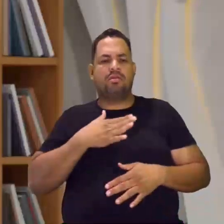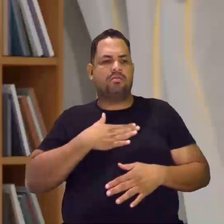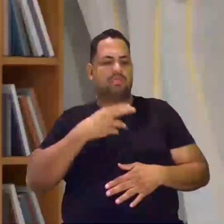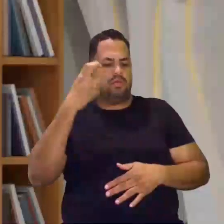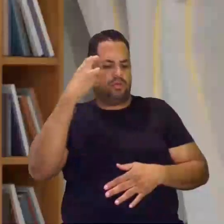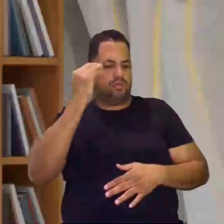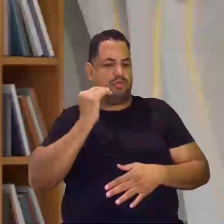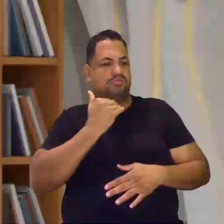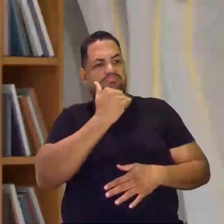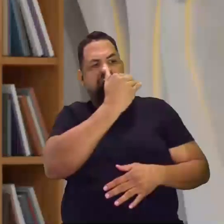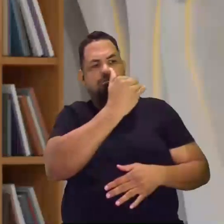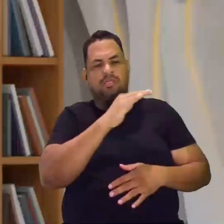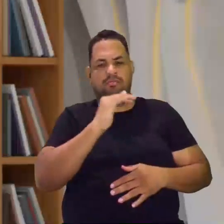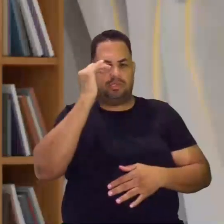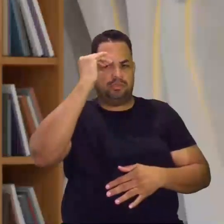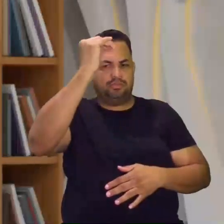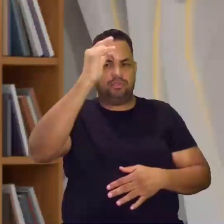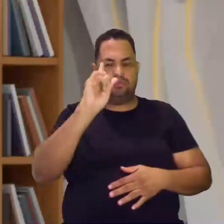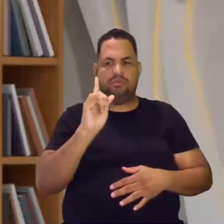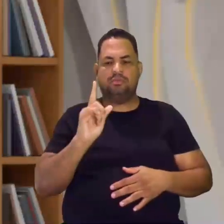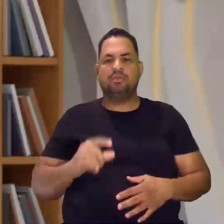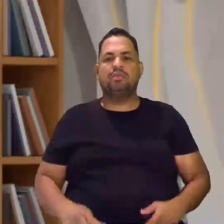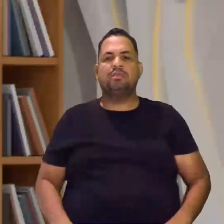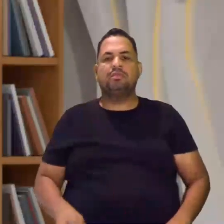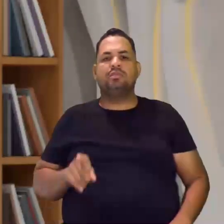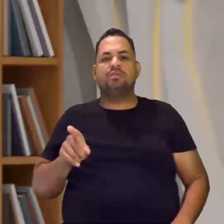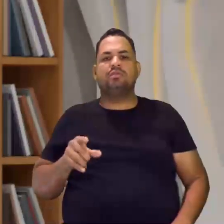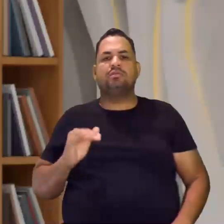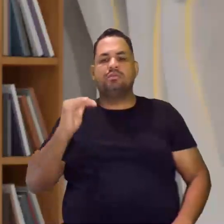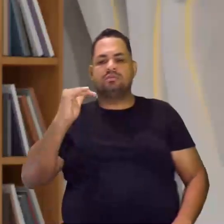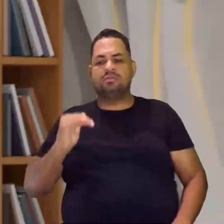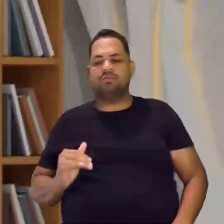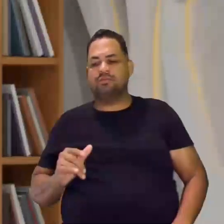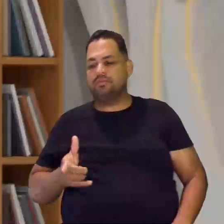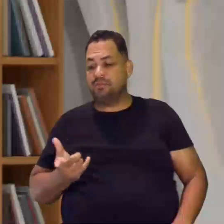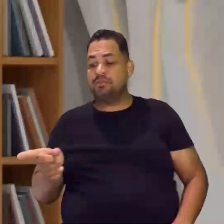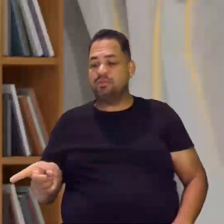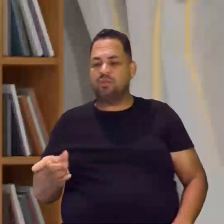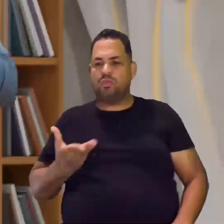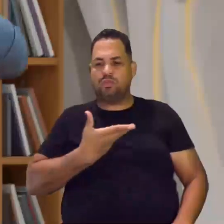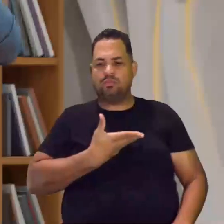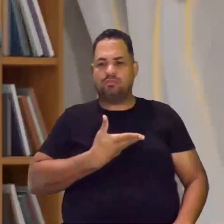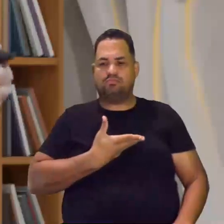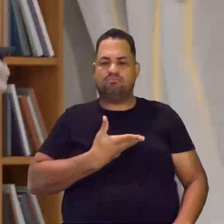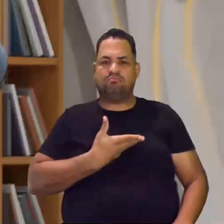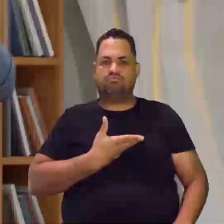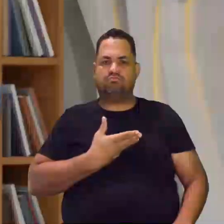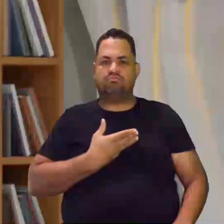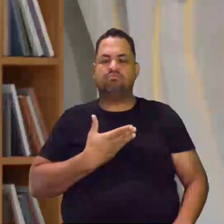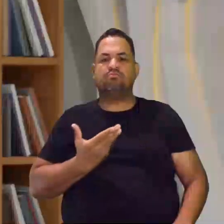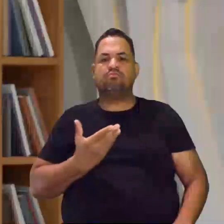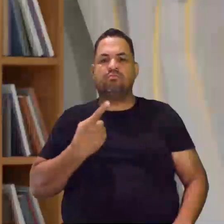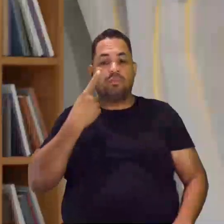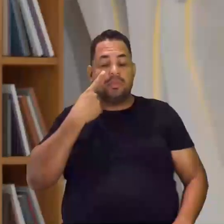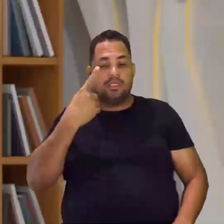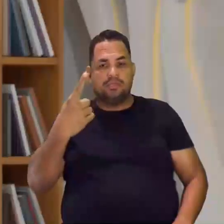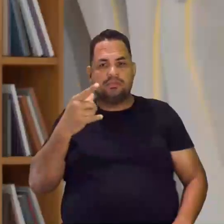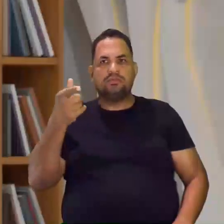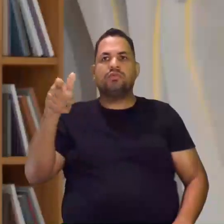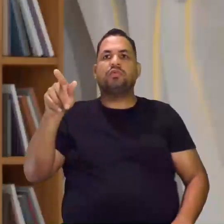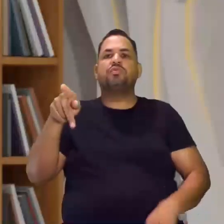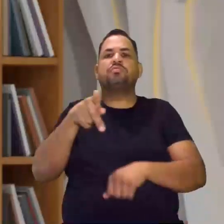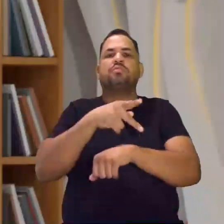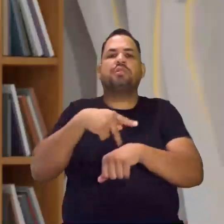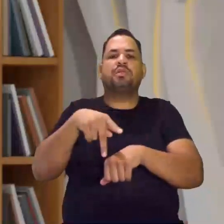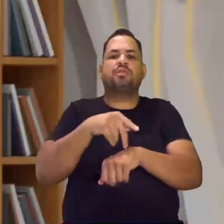cultura é superior à sua, né, você inferioriza do colega, você inferioriza de alguém de outro país,